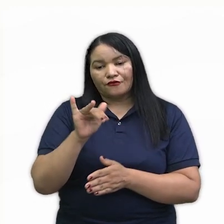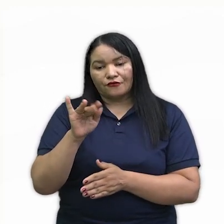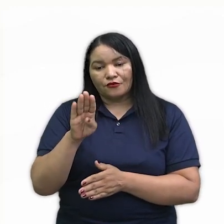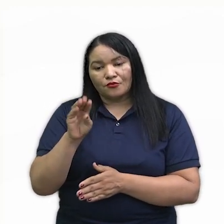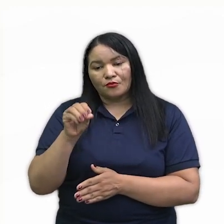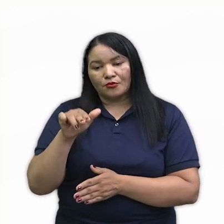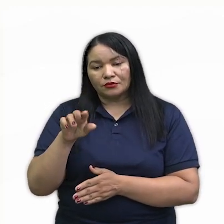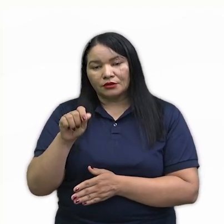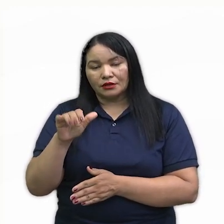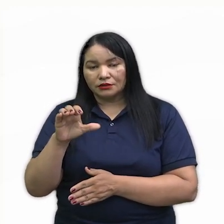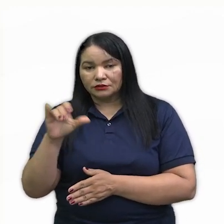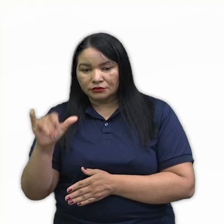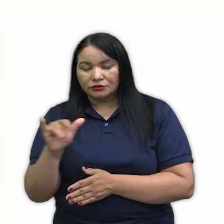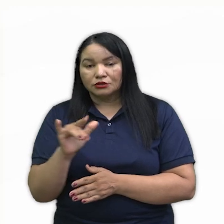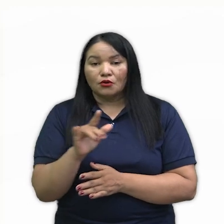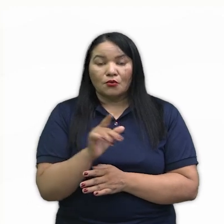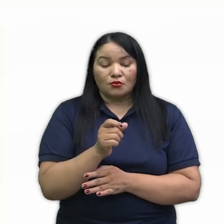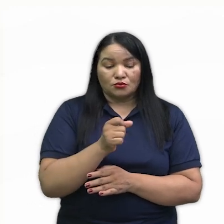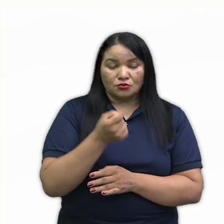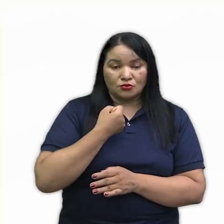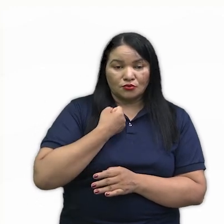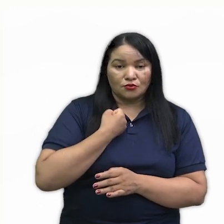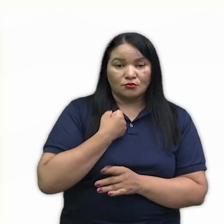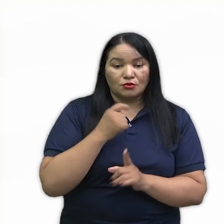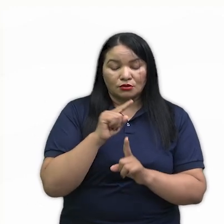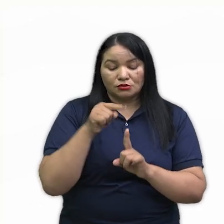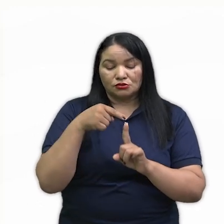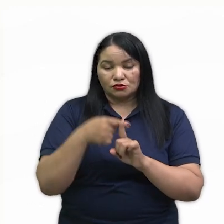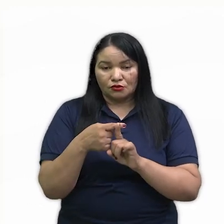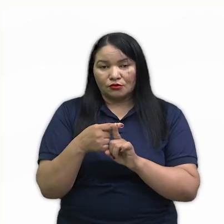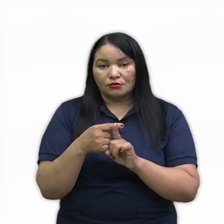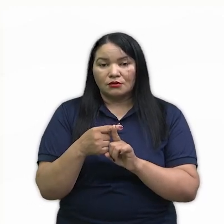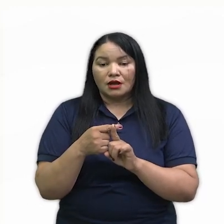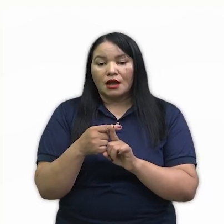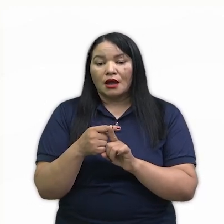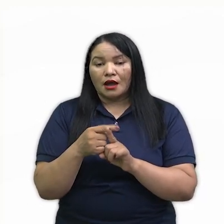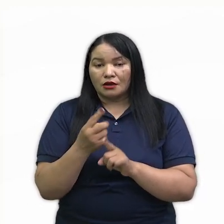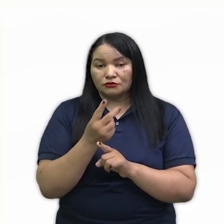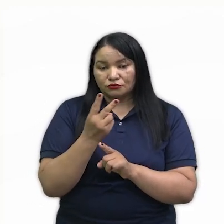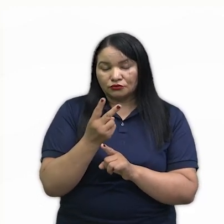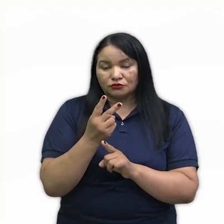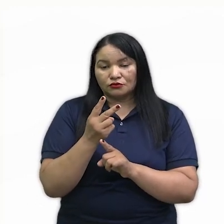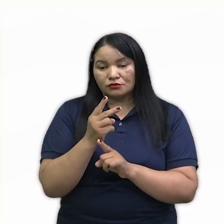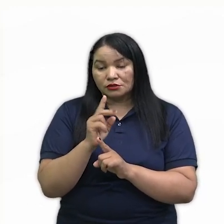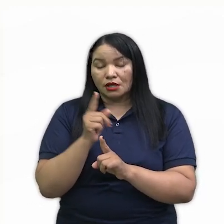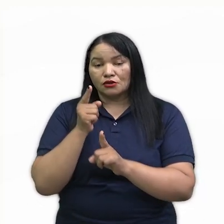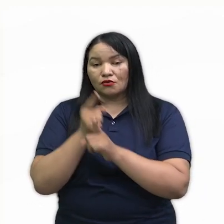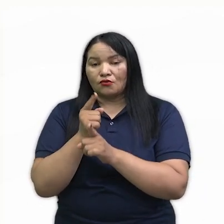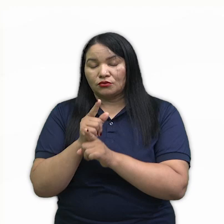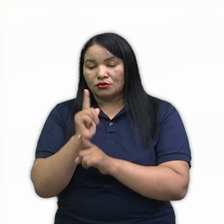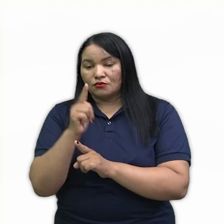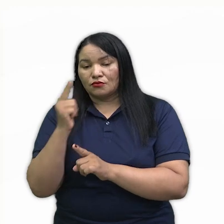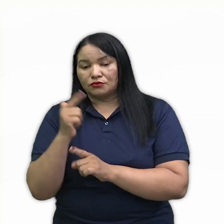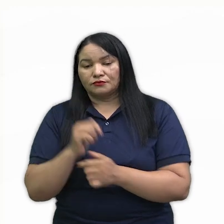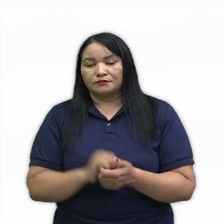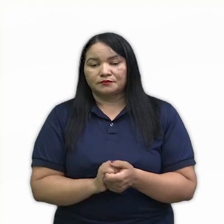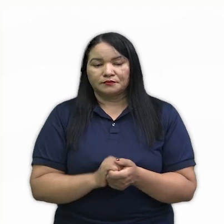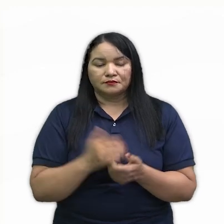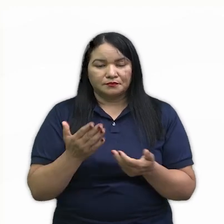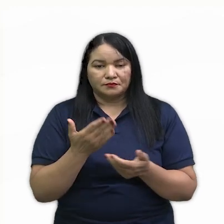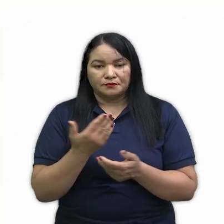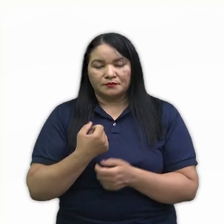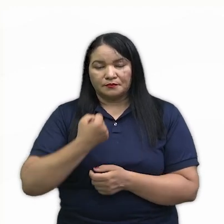os dois termos anteriores, tá? A gente obtém sempre o próximo. E aí aquele número de ouro que eu falei para vocês,